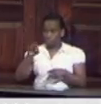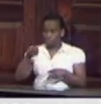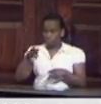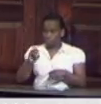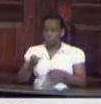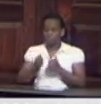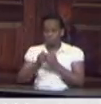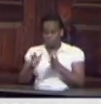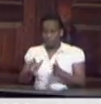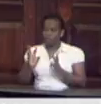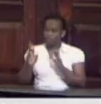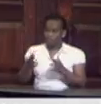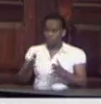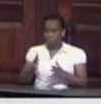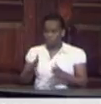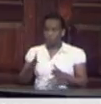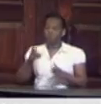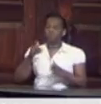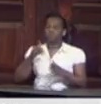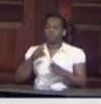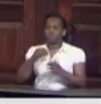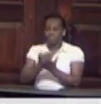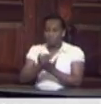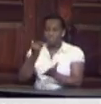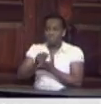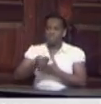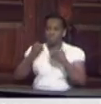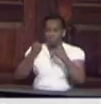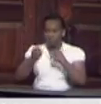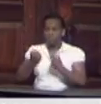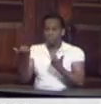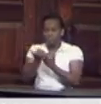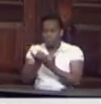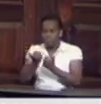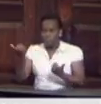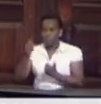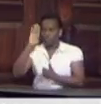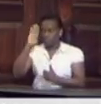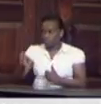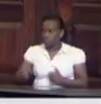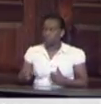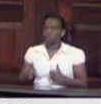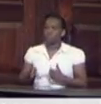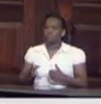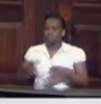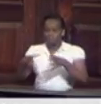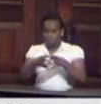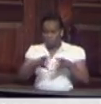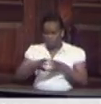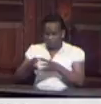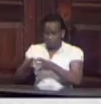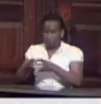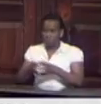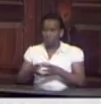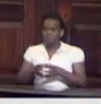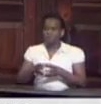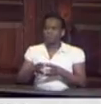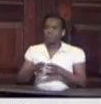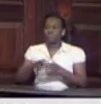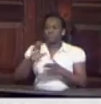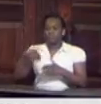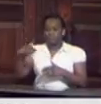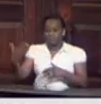lá. Reforço, apoio direto às comunas, que mais